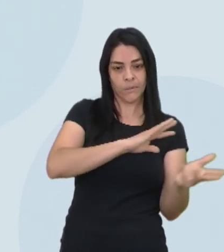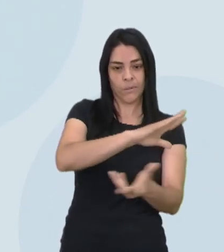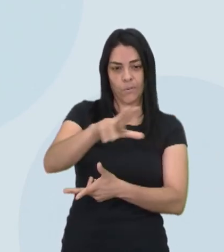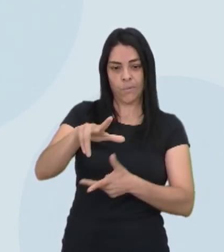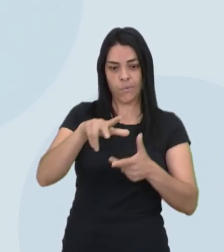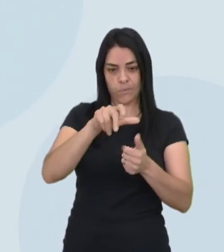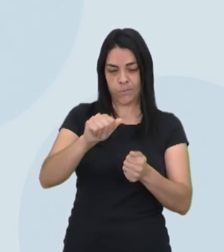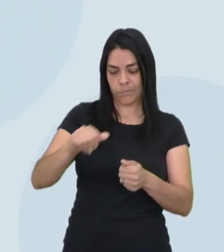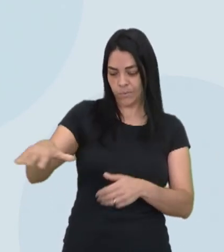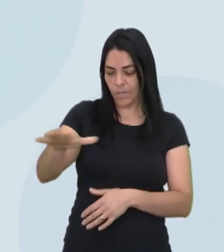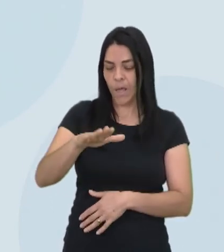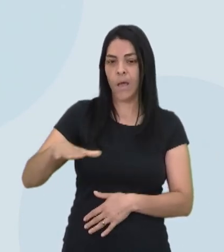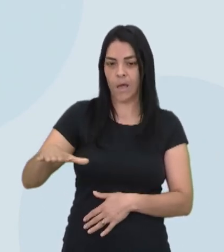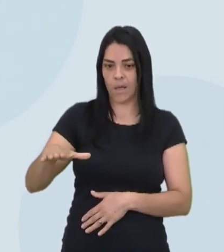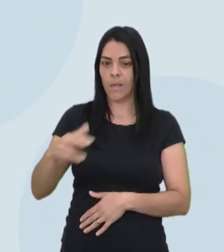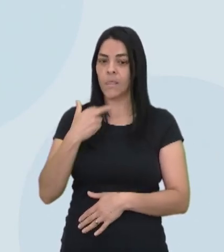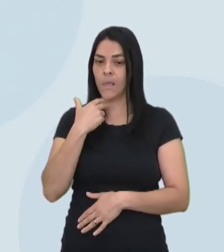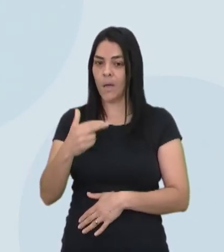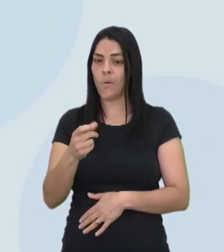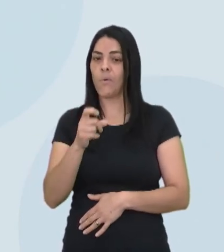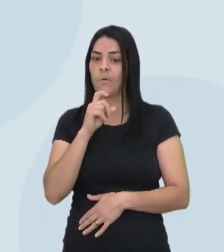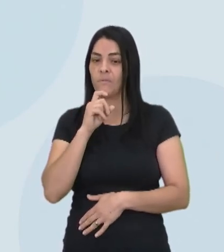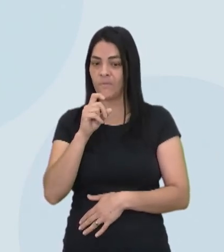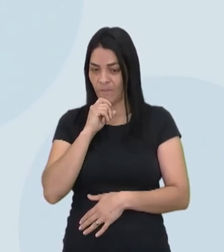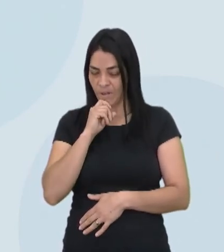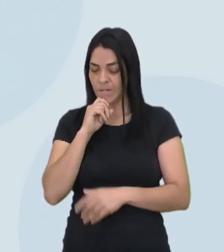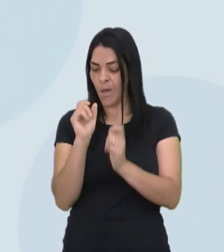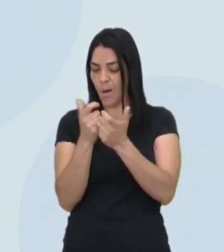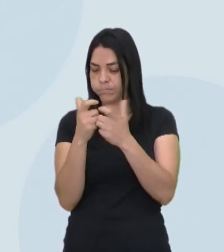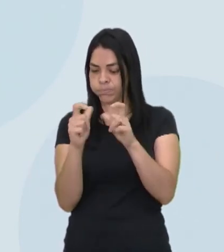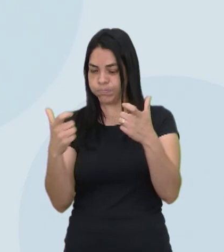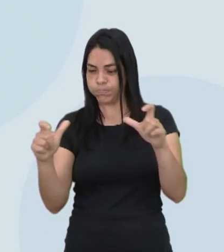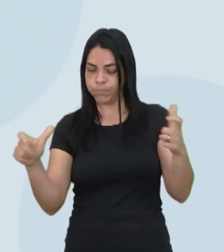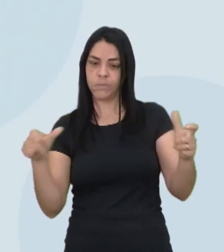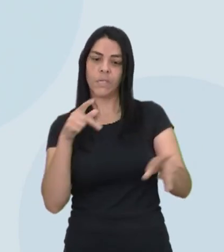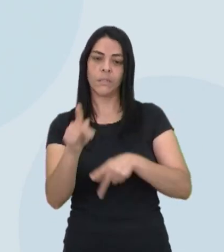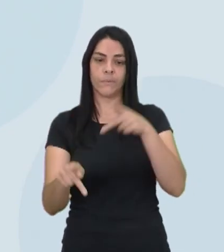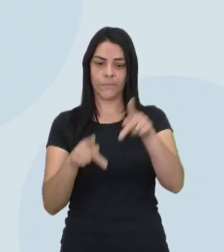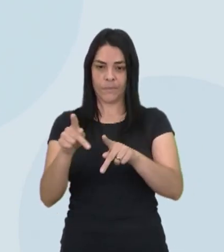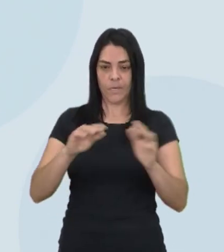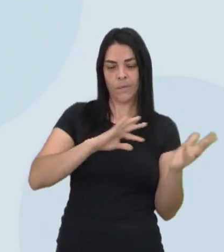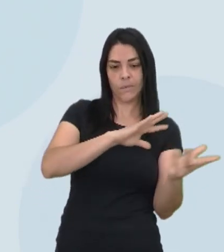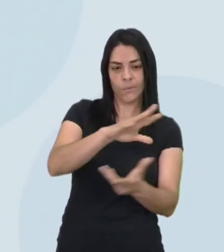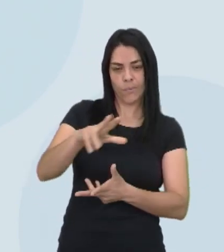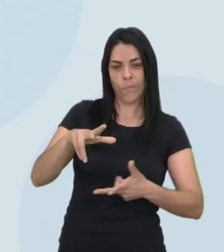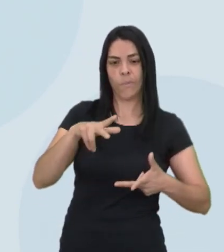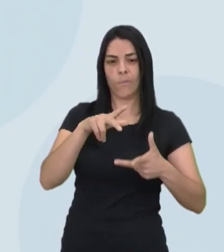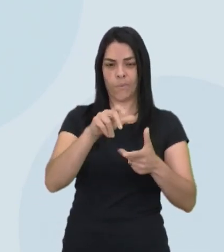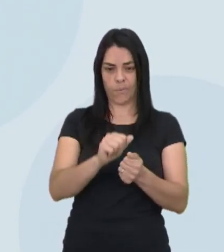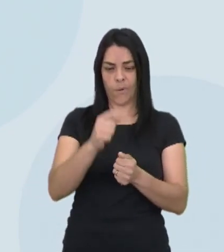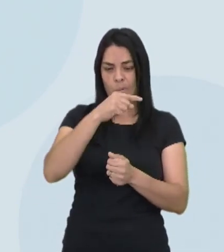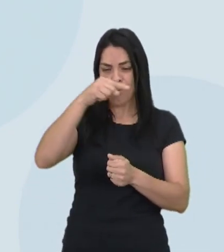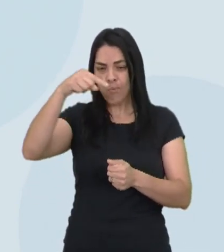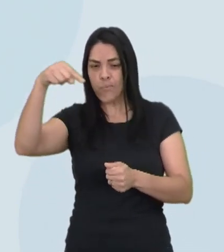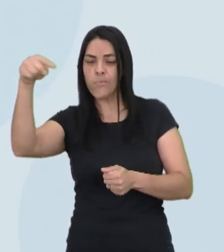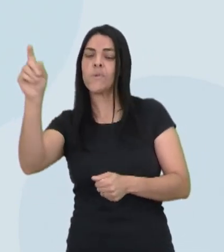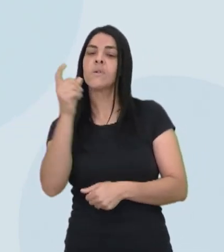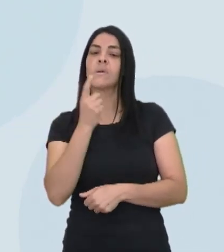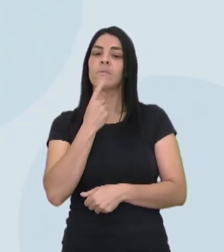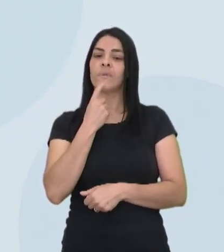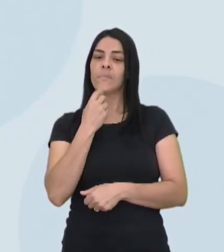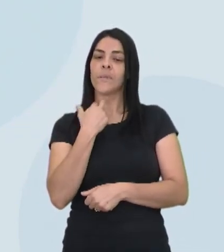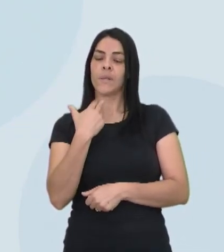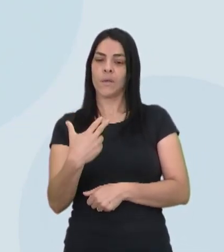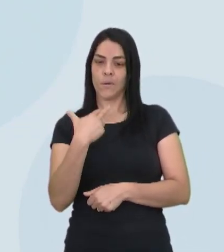sombreada em verde, e a taxa de crescimento populacional mundial, que é essa linha vermelha, para o período aí